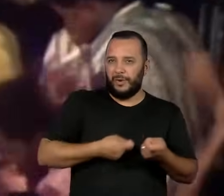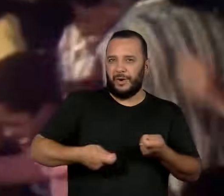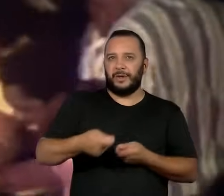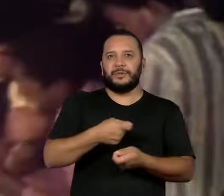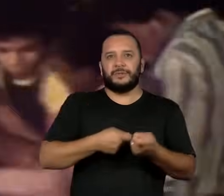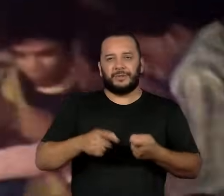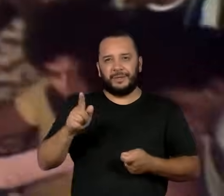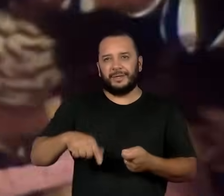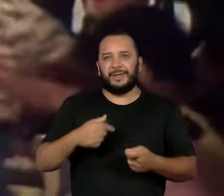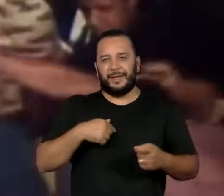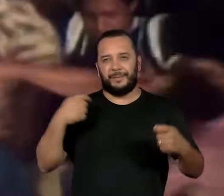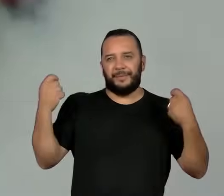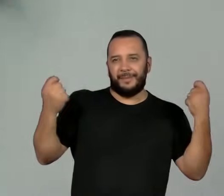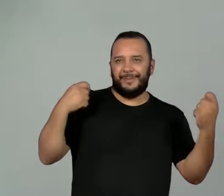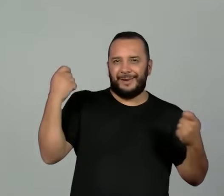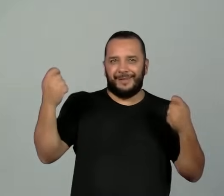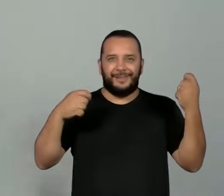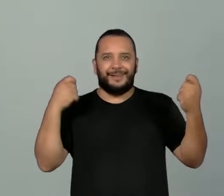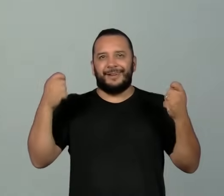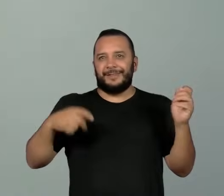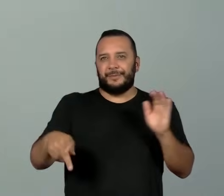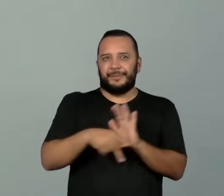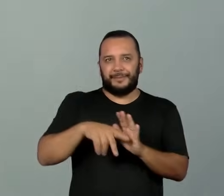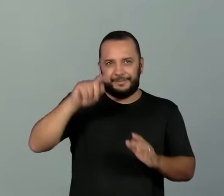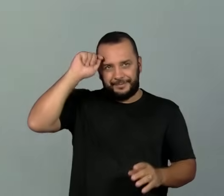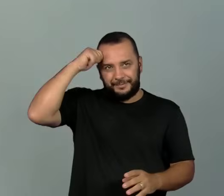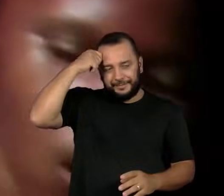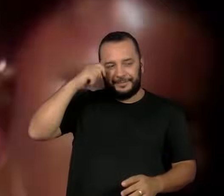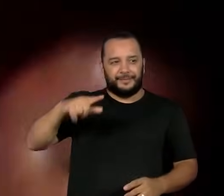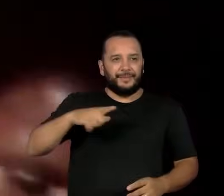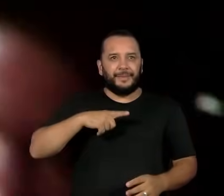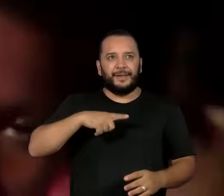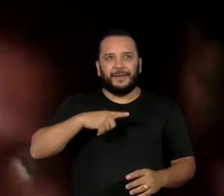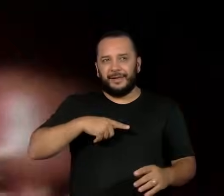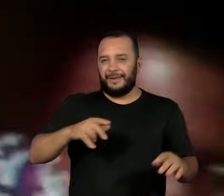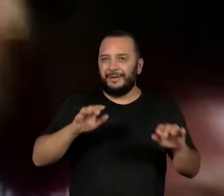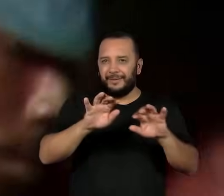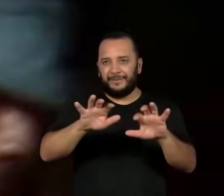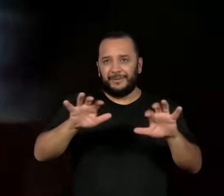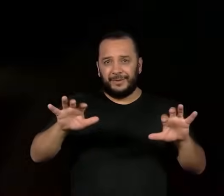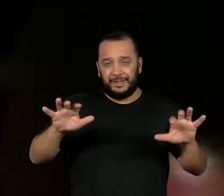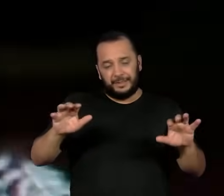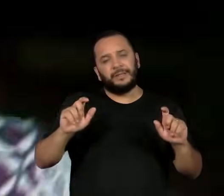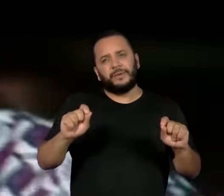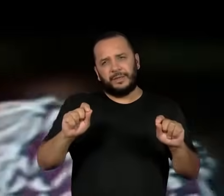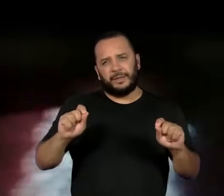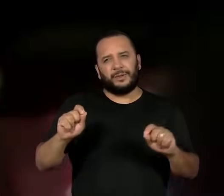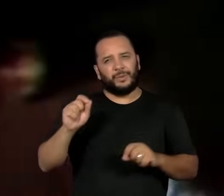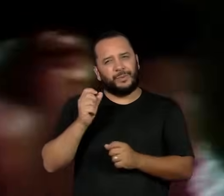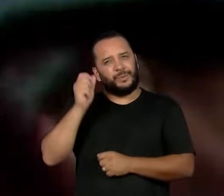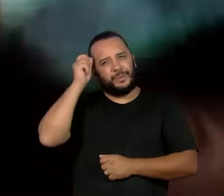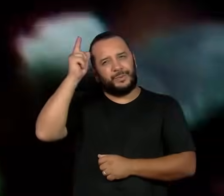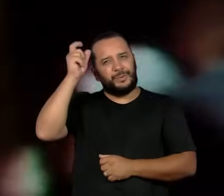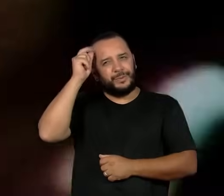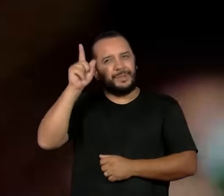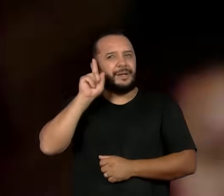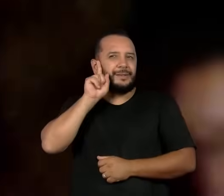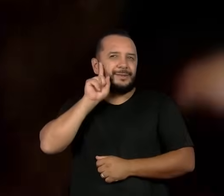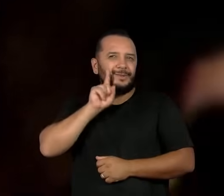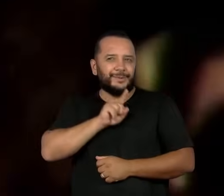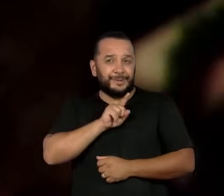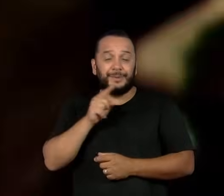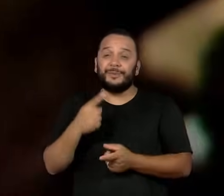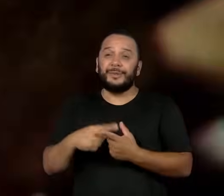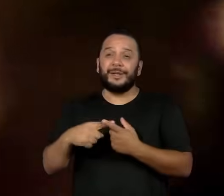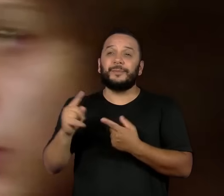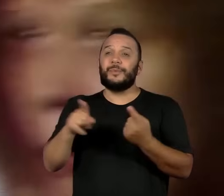os bailes. Então há uma influência grande, né, da cultura americana, porque a música era soul music que vinha